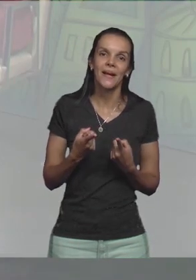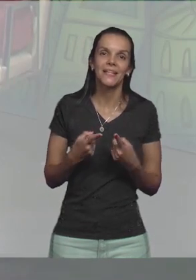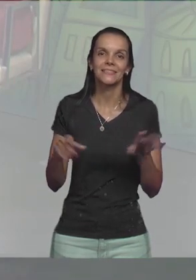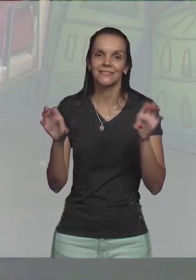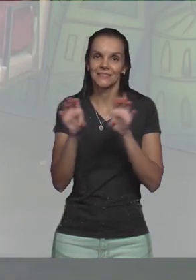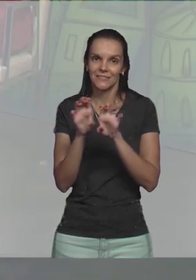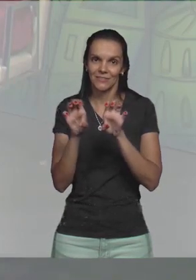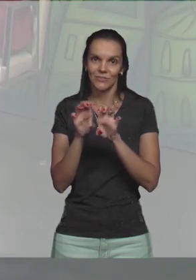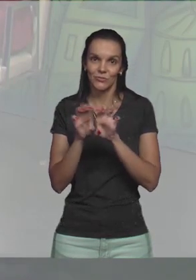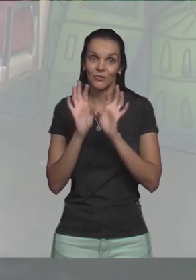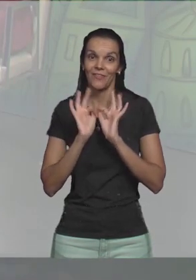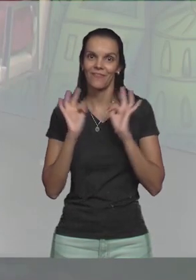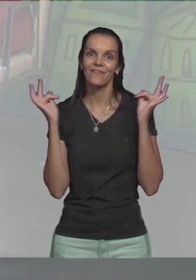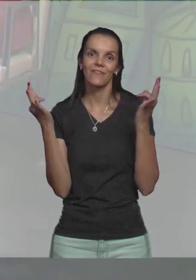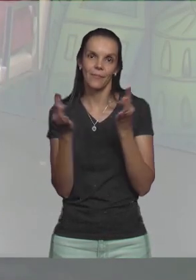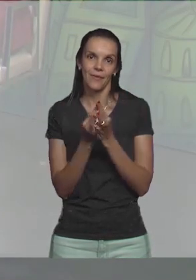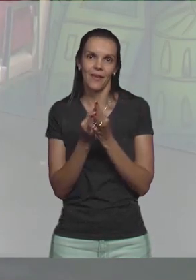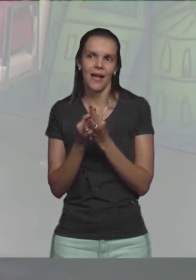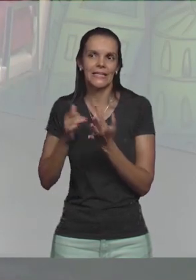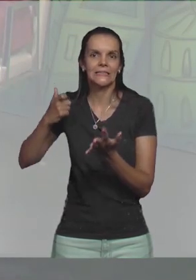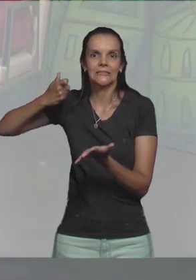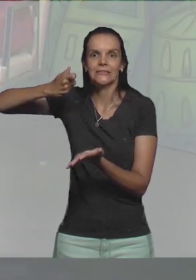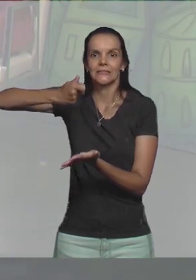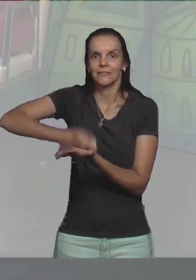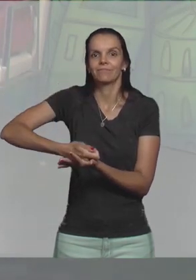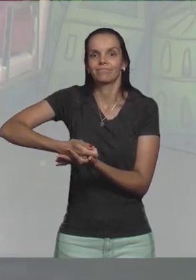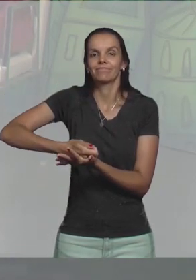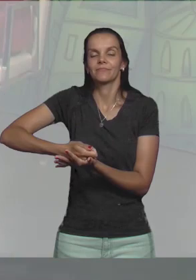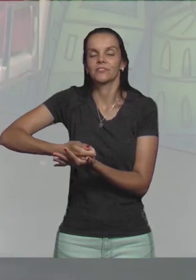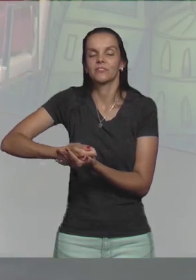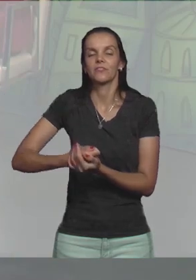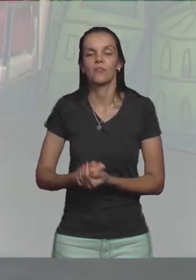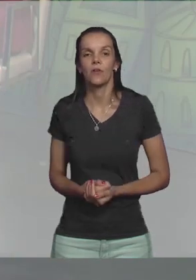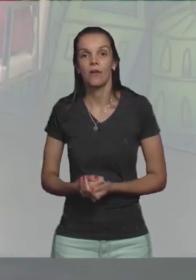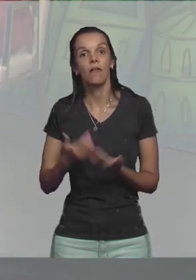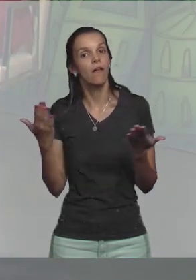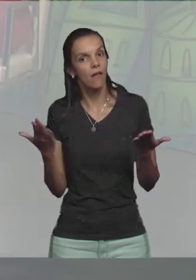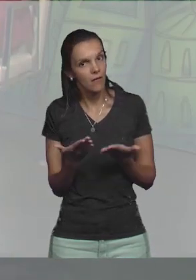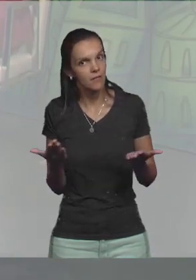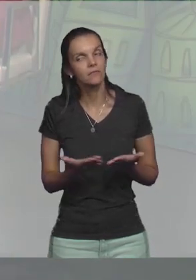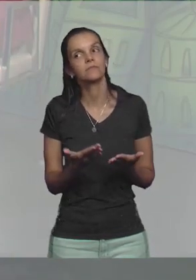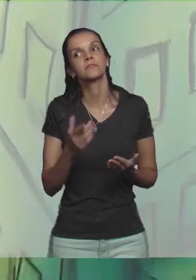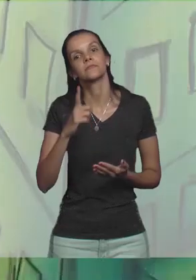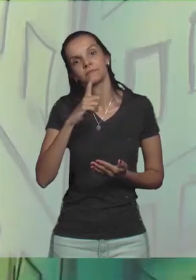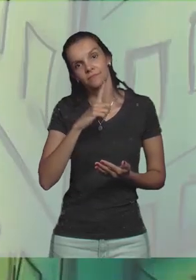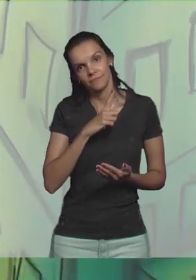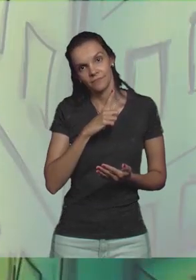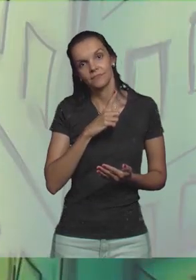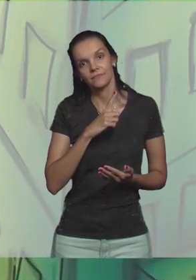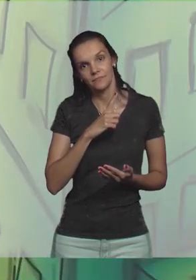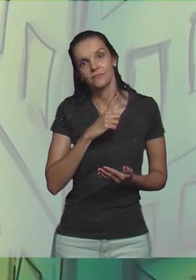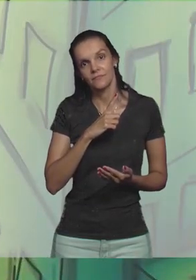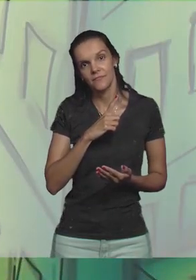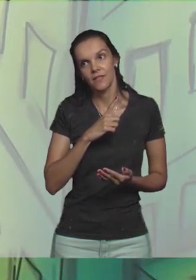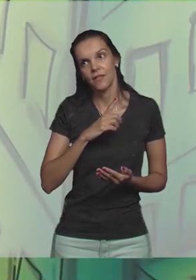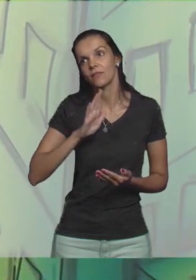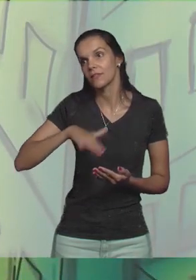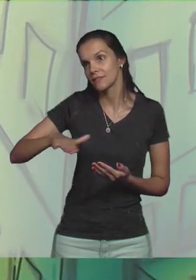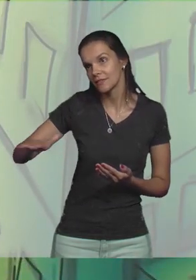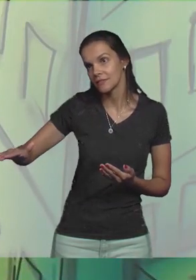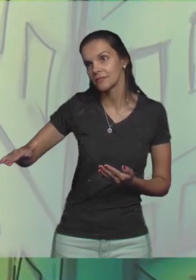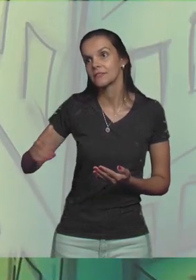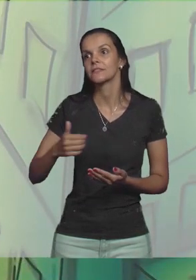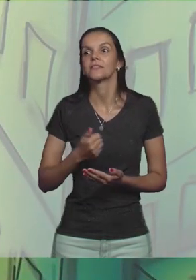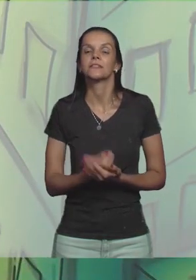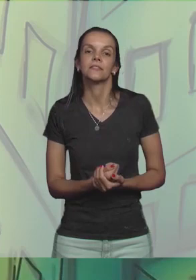lógica estruturante era tão forte que não tinha como isso ser feito. Né? E agora a gente tem como fazer isso com as crianças que estão